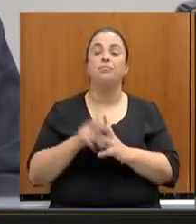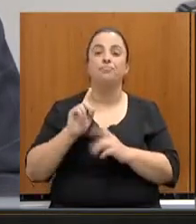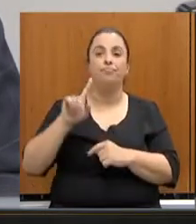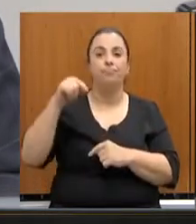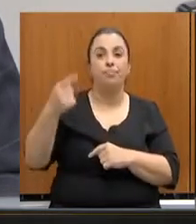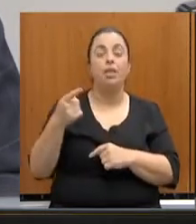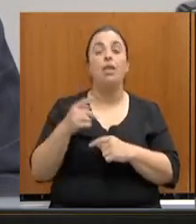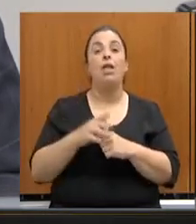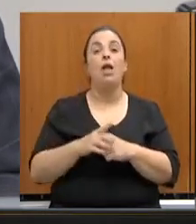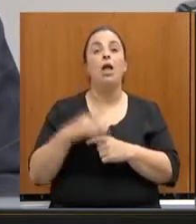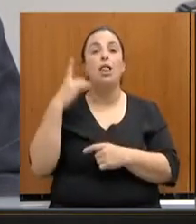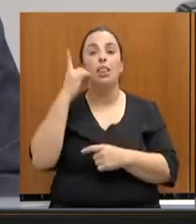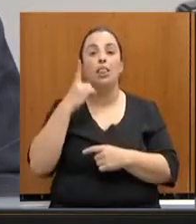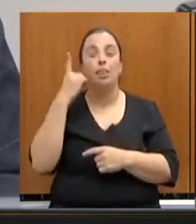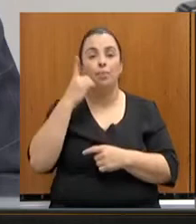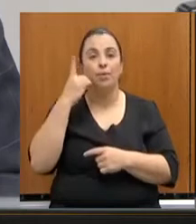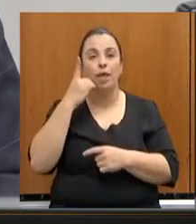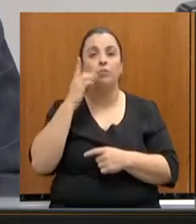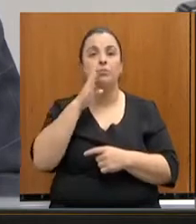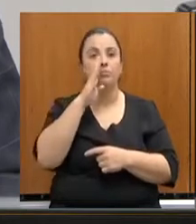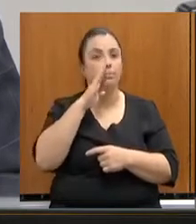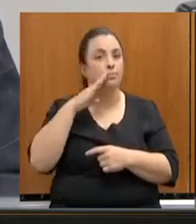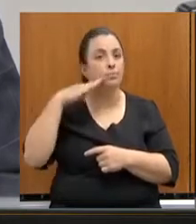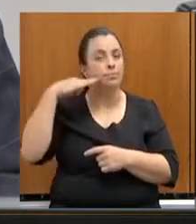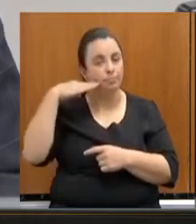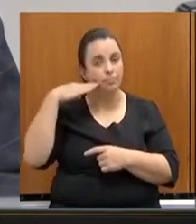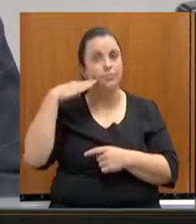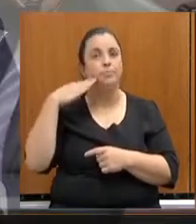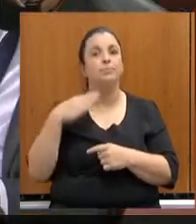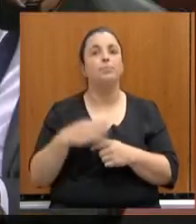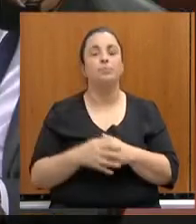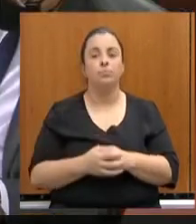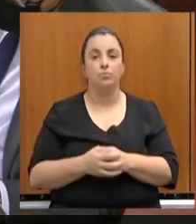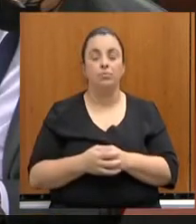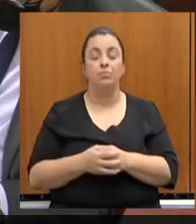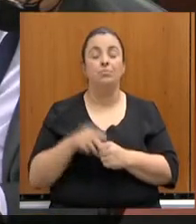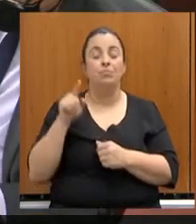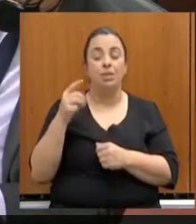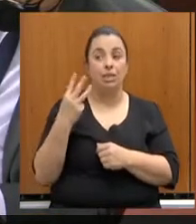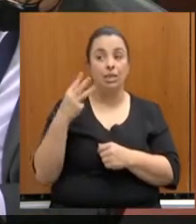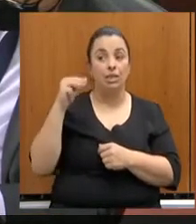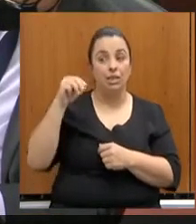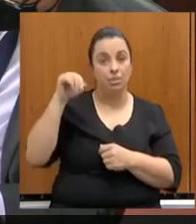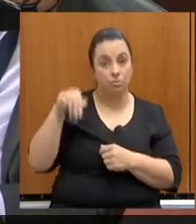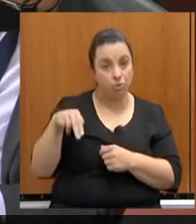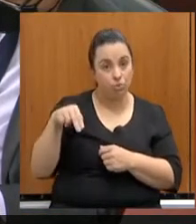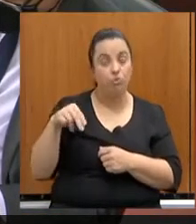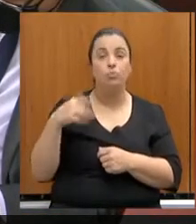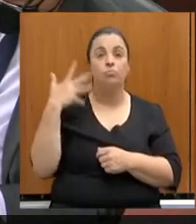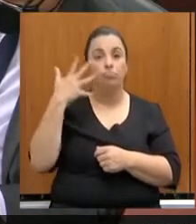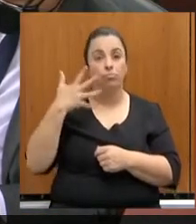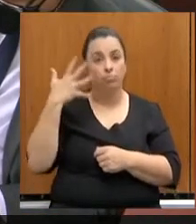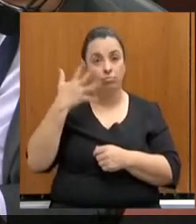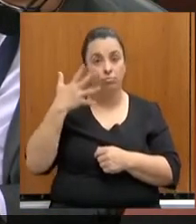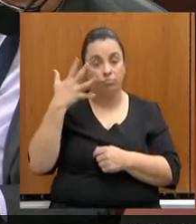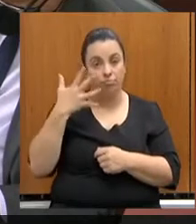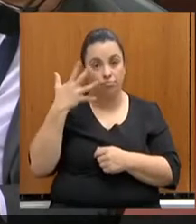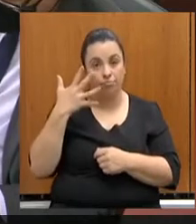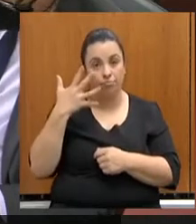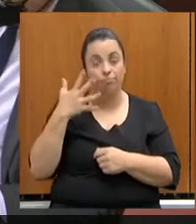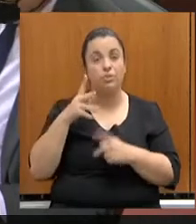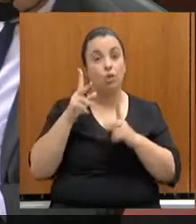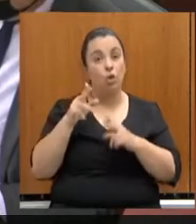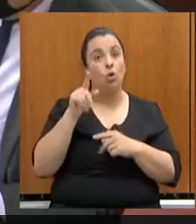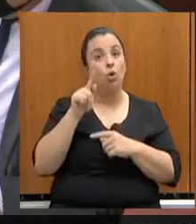a palavra a deputada Beatriz Cerqueira Deputado terá três minutos assim como fiz com